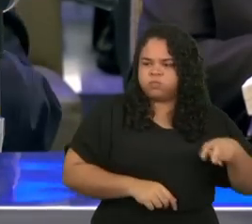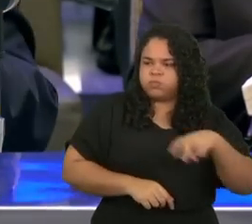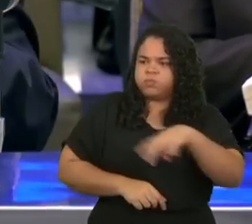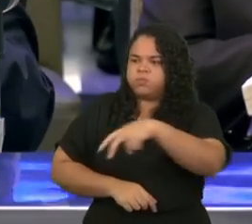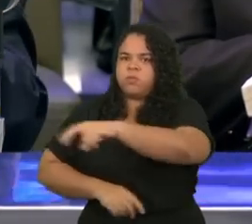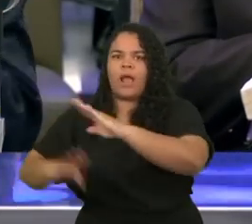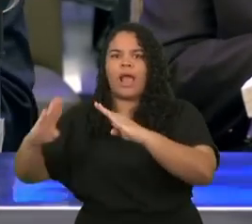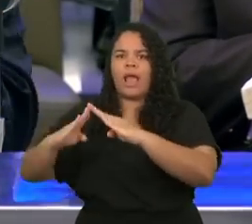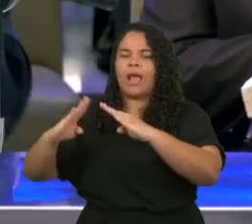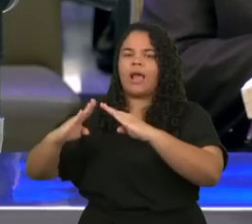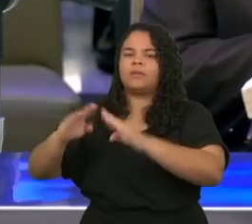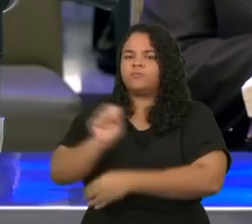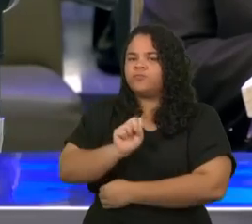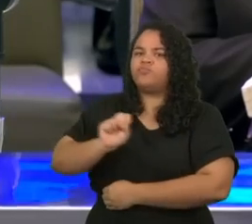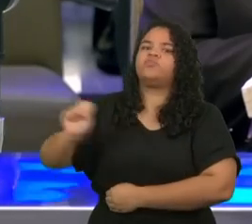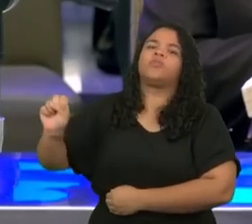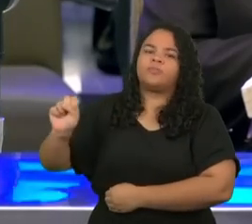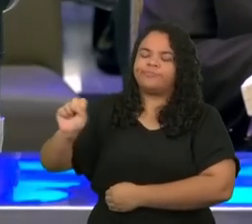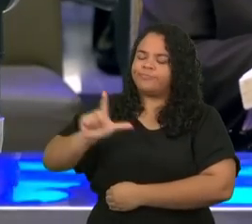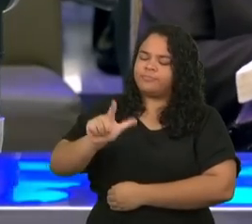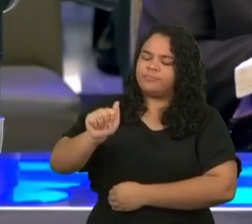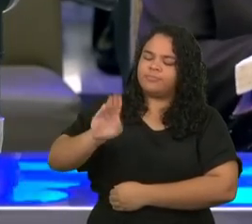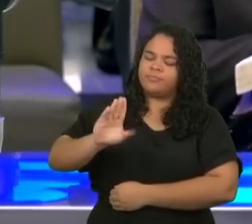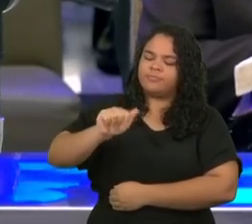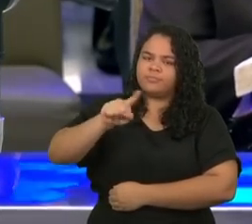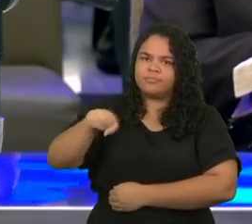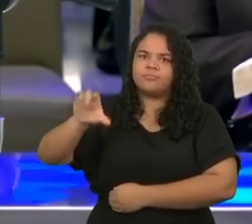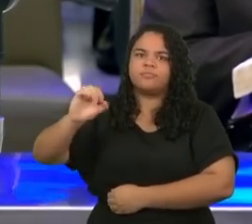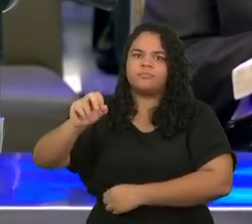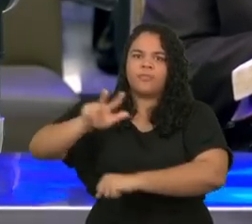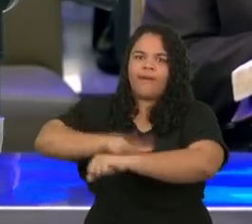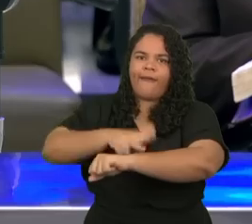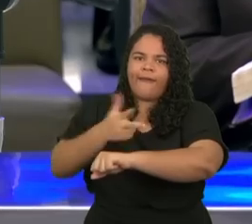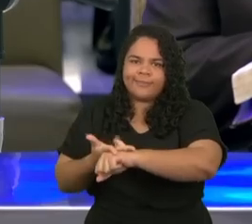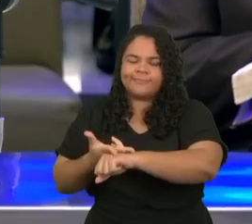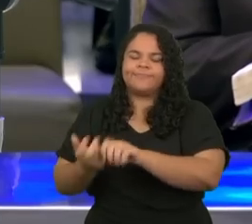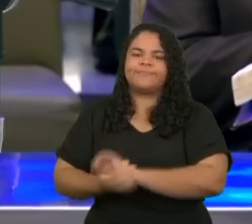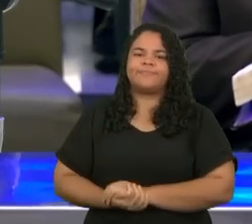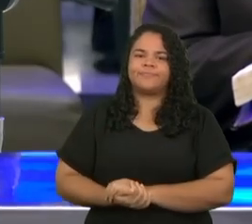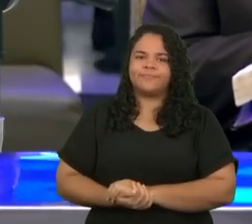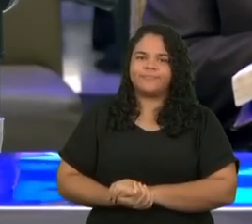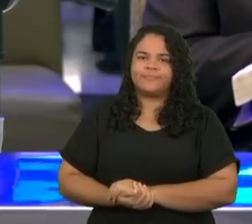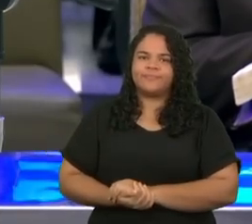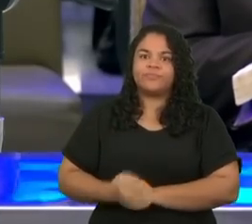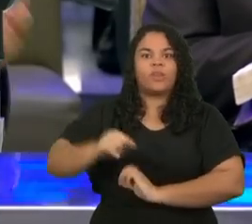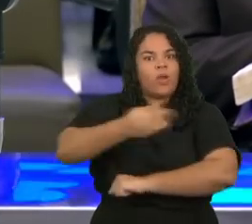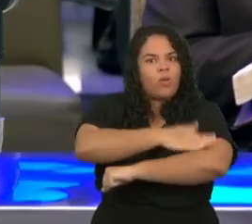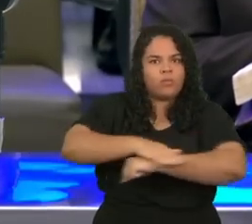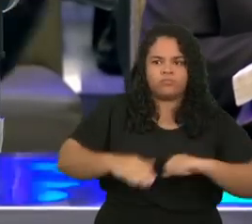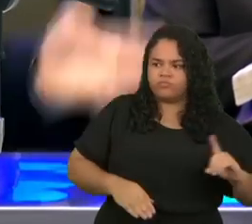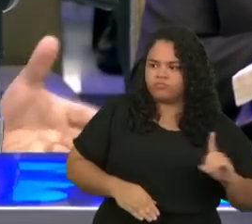ali ele casou com Raquel com Léia Filha bom e depois de já ter filhos